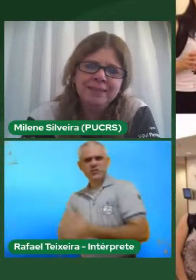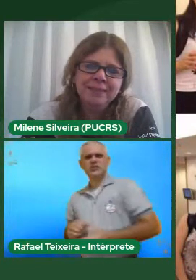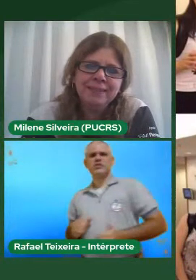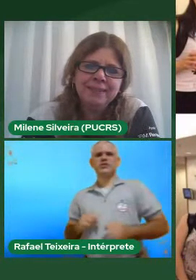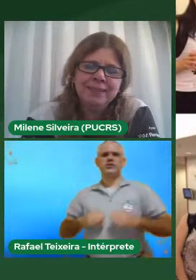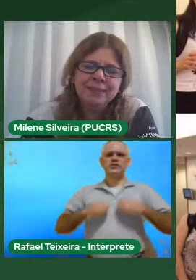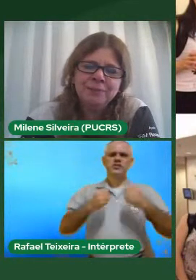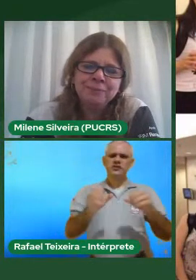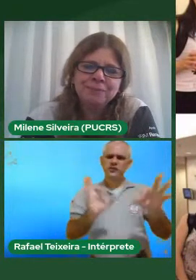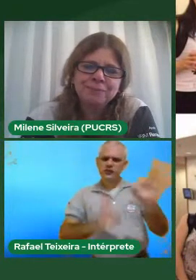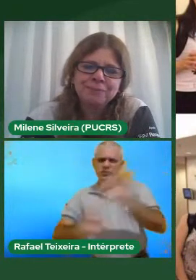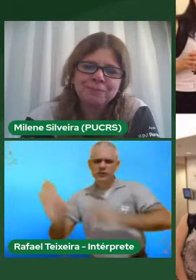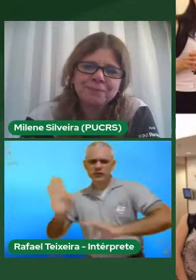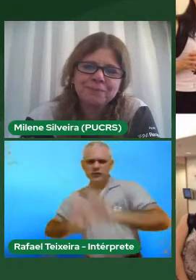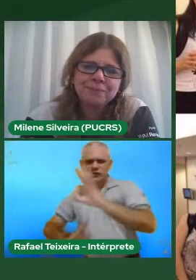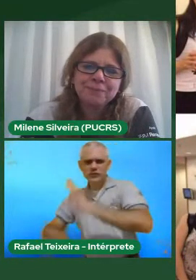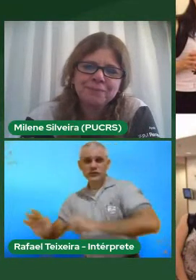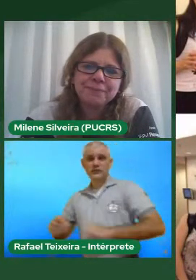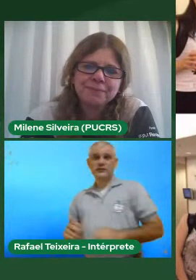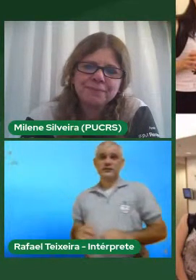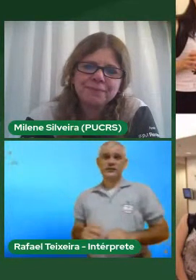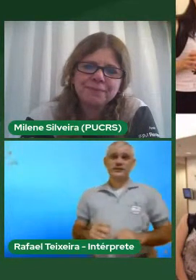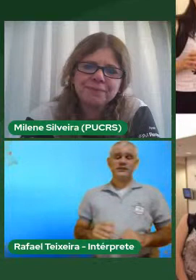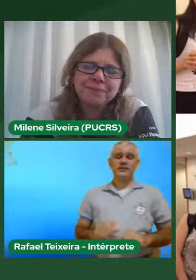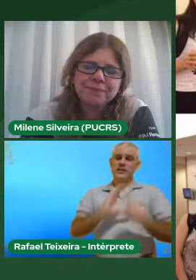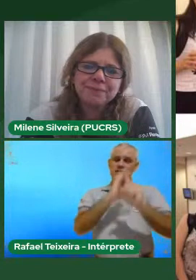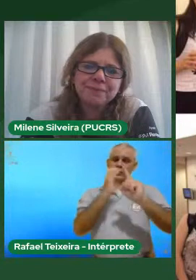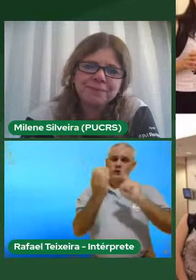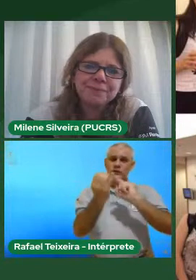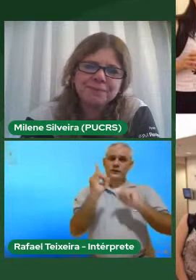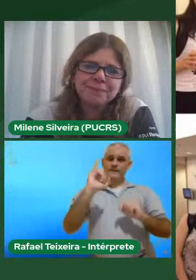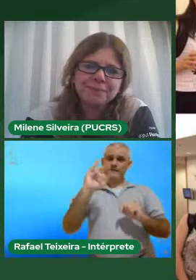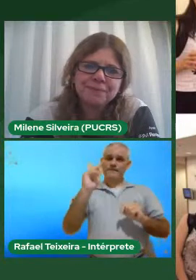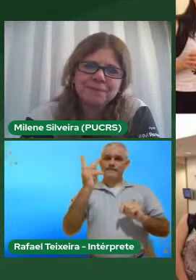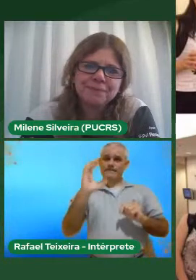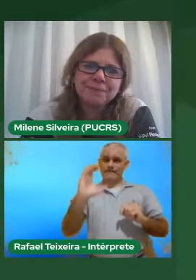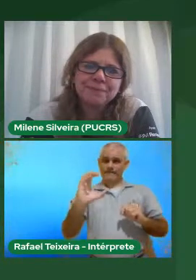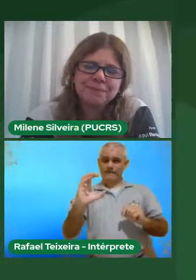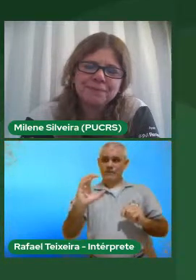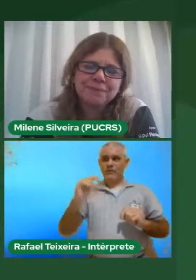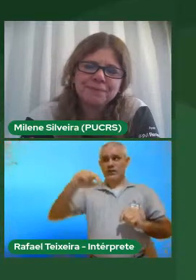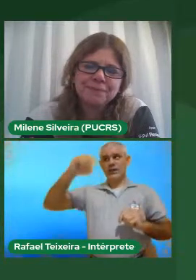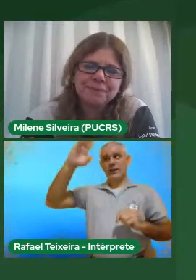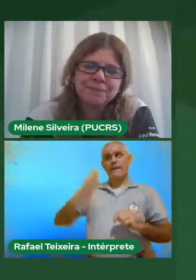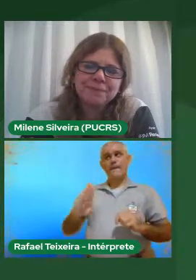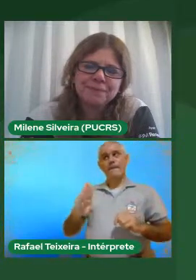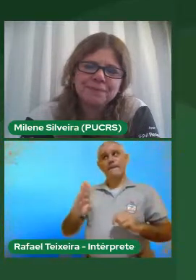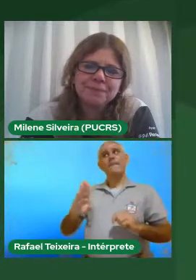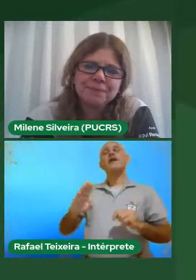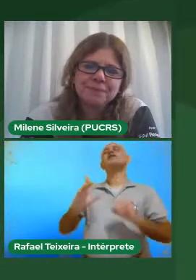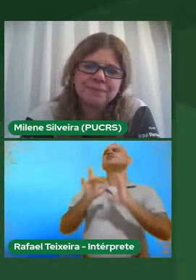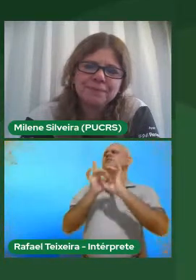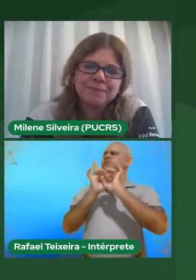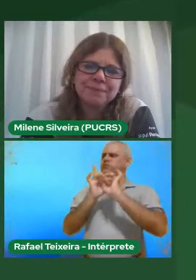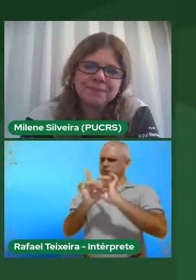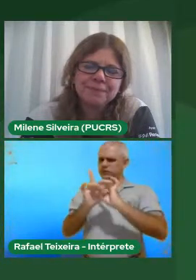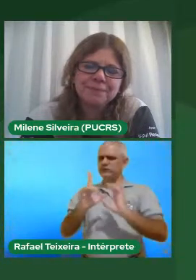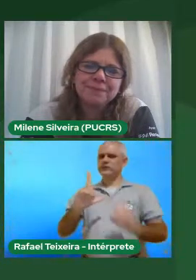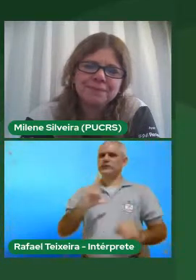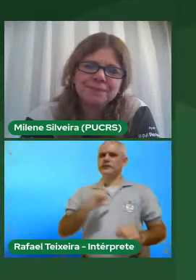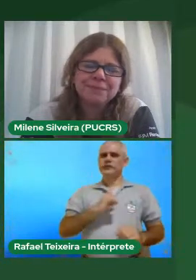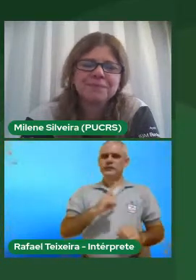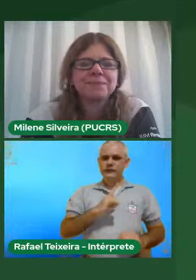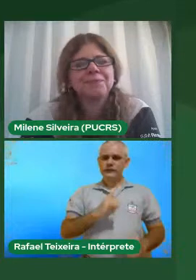que fazem com que a comunidade de IHC no Brasil seja tão unida, quase uma família. À medida que analisávamos os